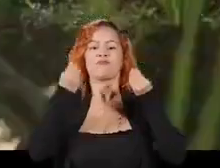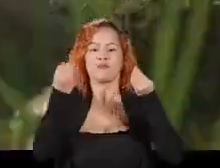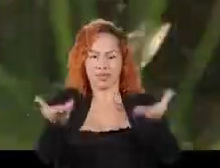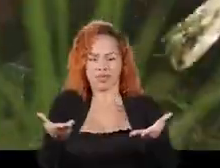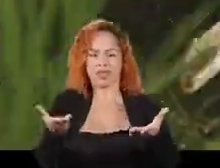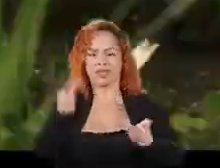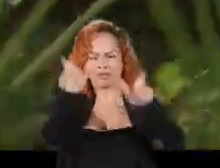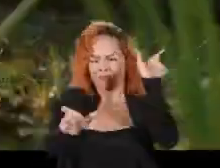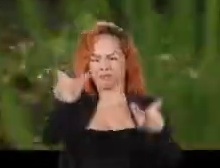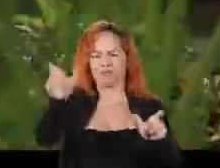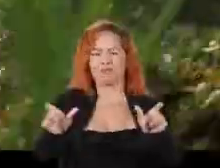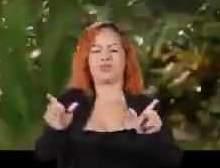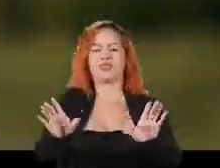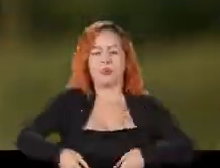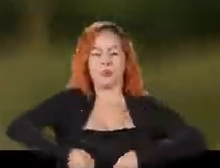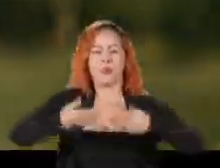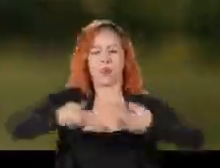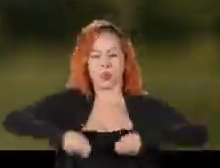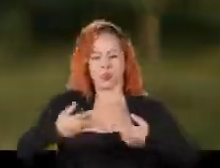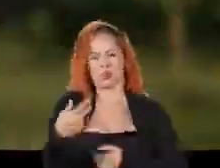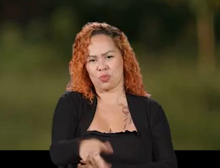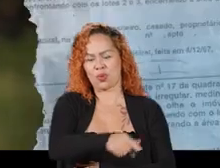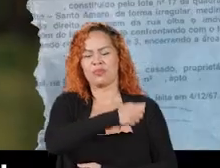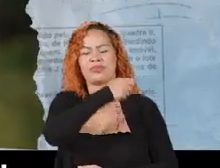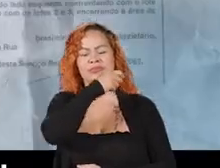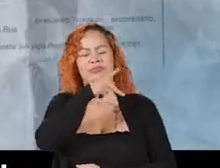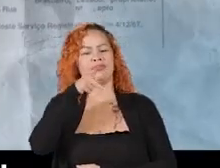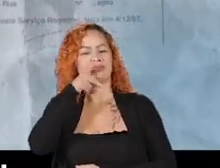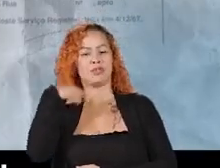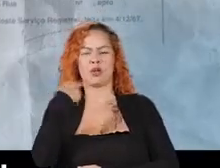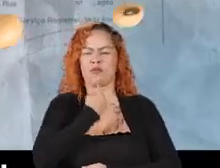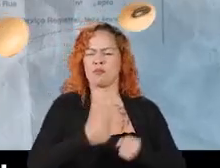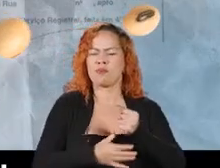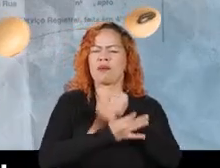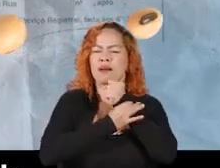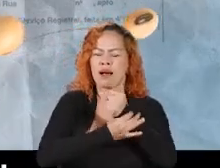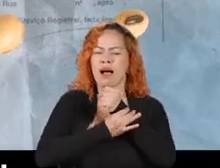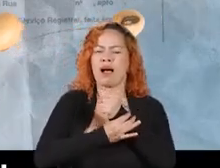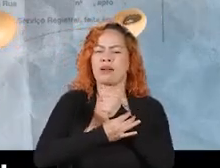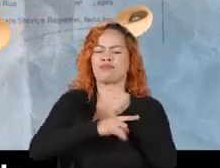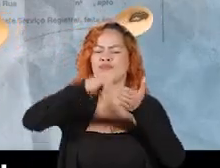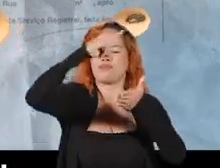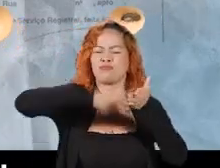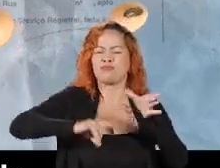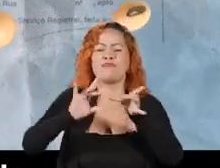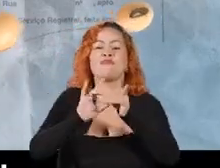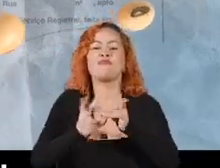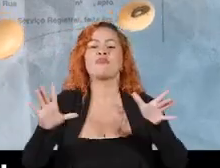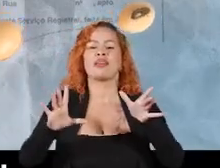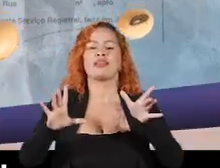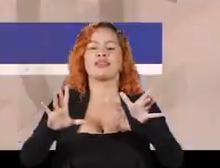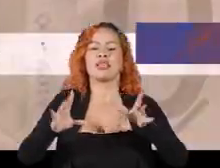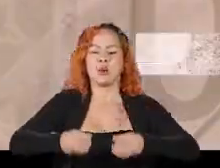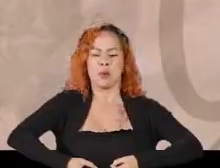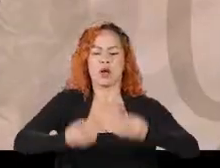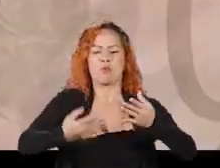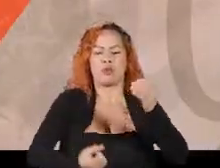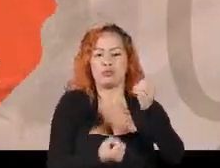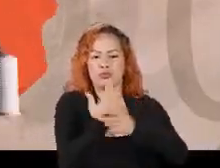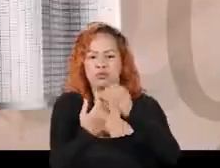terras para os nossos agricultores e produtores. Nós vamos garantir o licenciamento para a produção agrícola